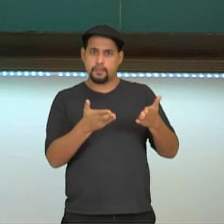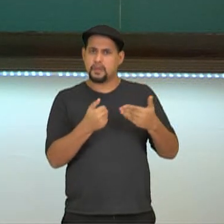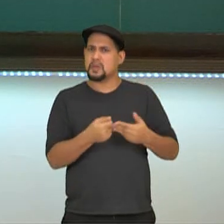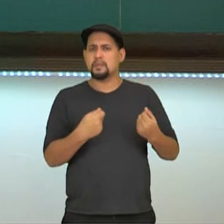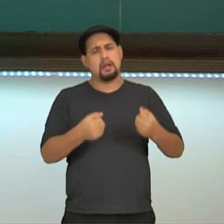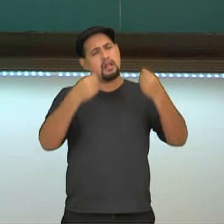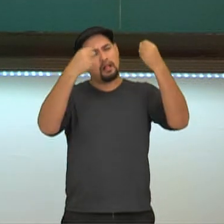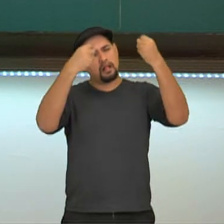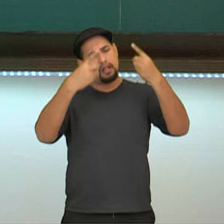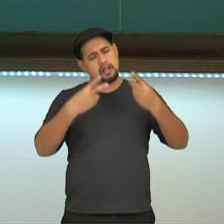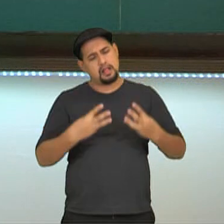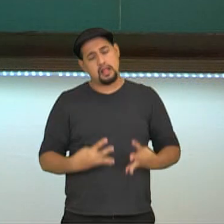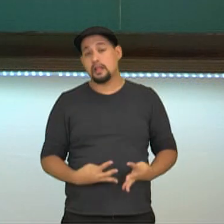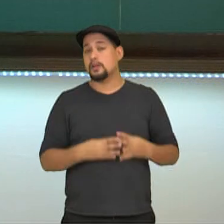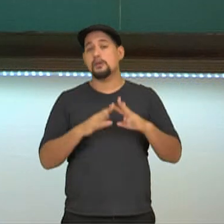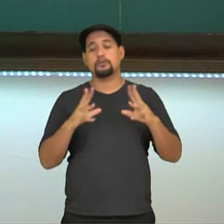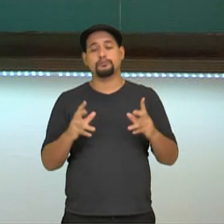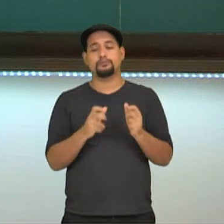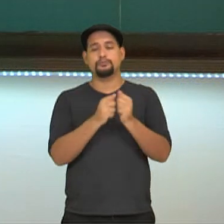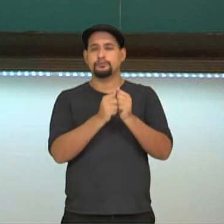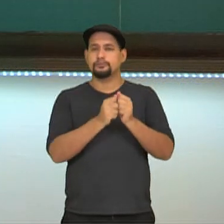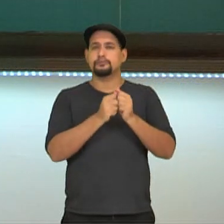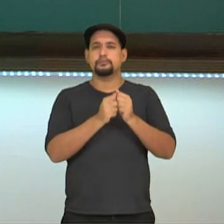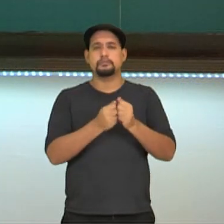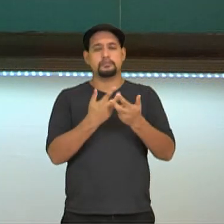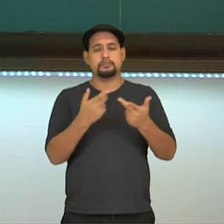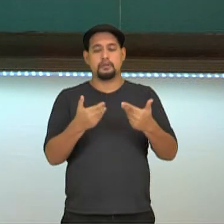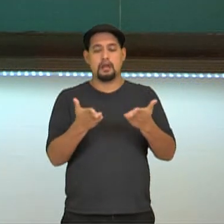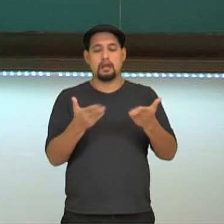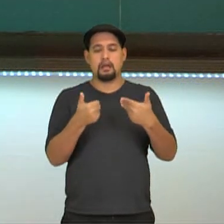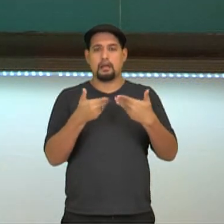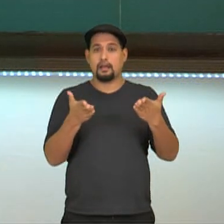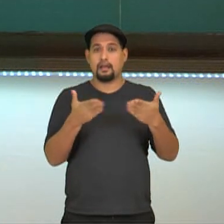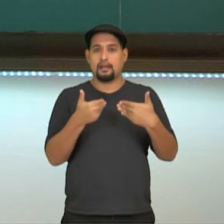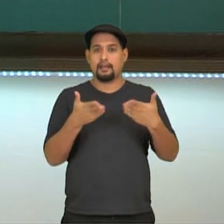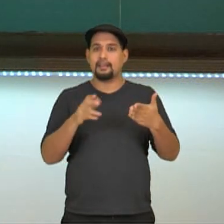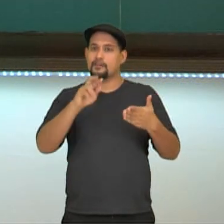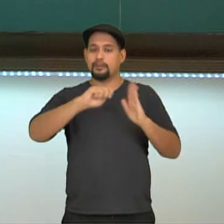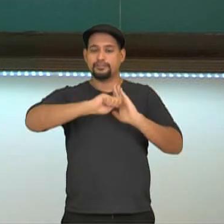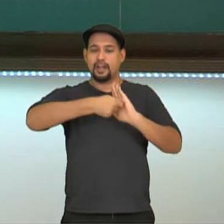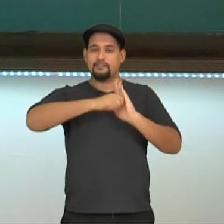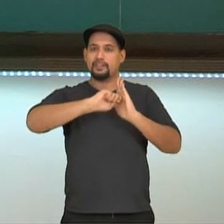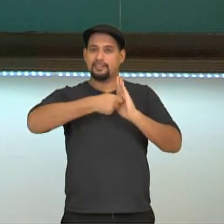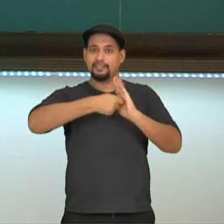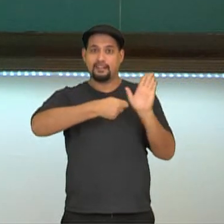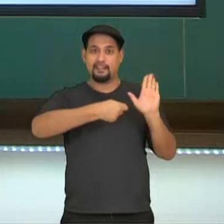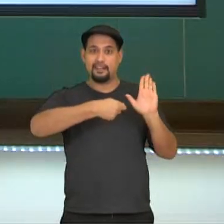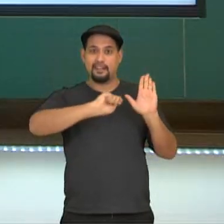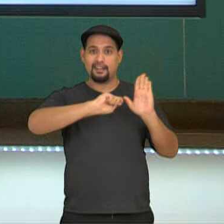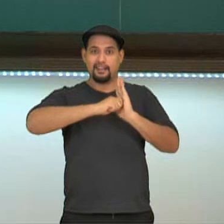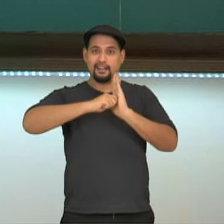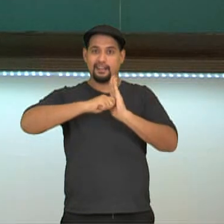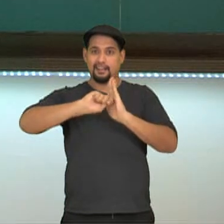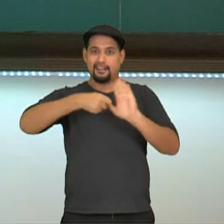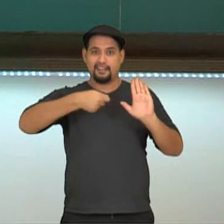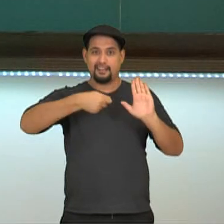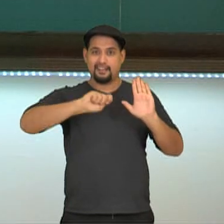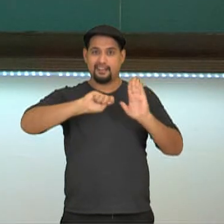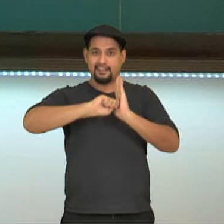inteiro como um conjunto de chaves que abrem e fecham, tá? E aí, é claro, é